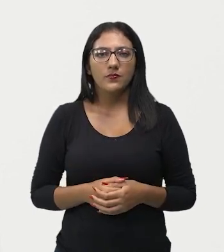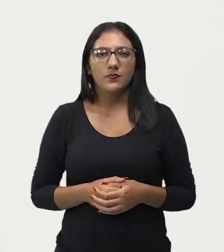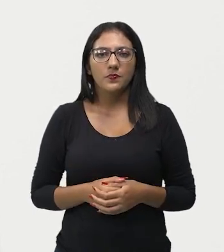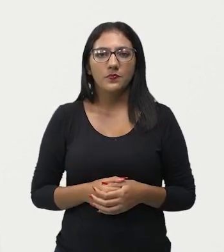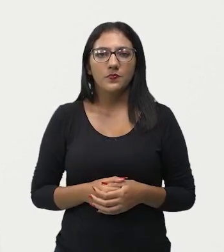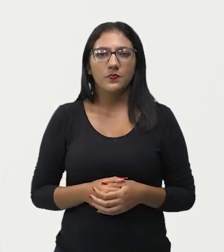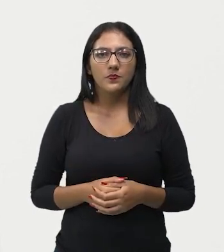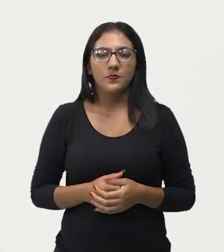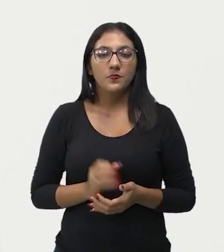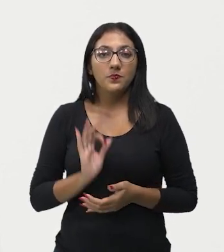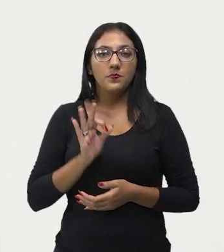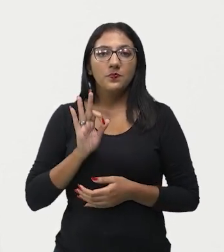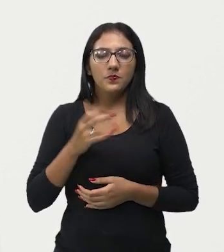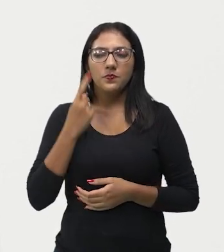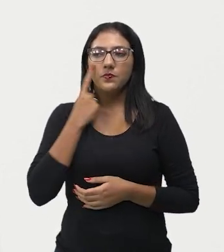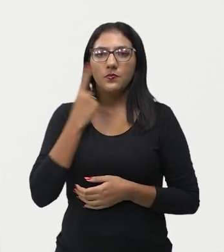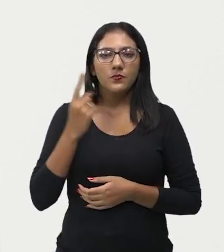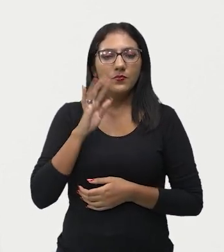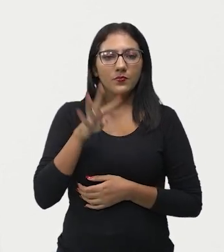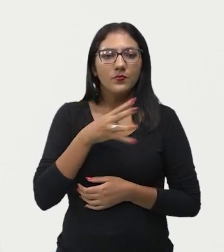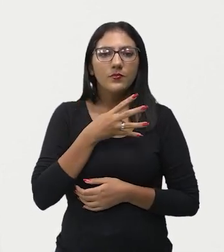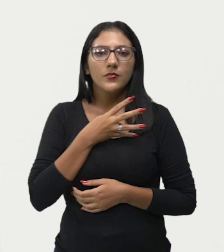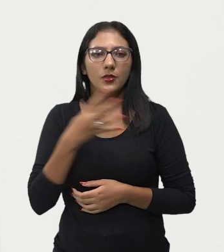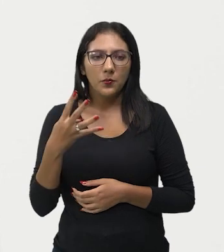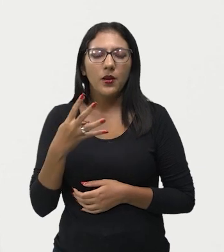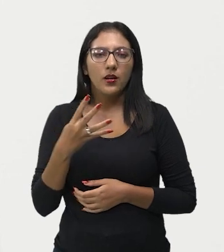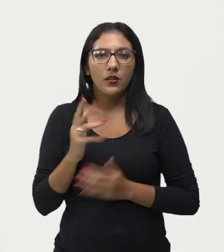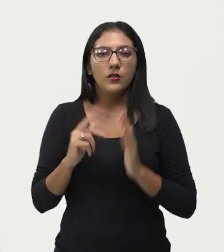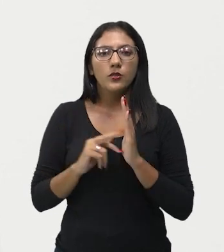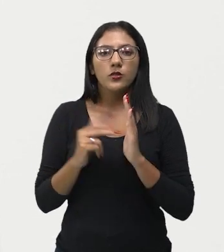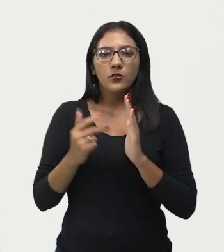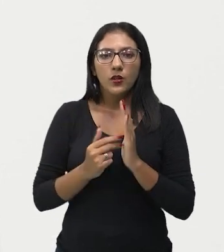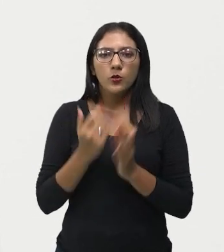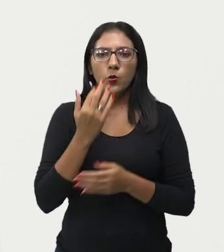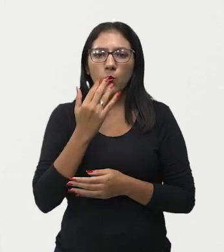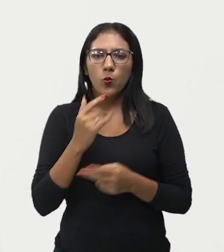Muito bem. Considerando os dados sobre cor, raça,